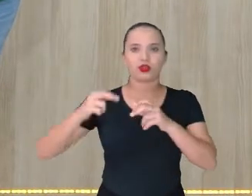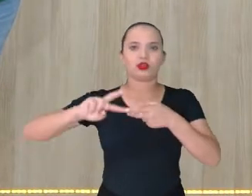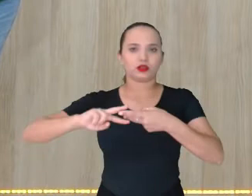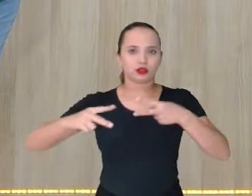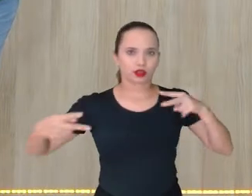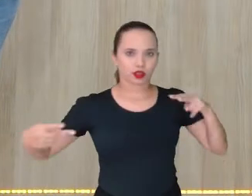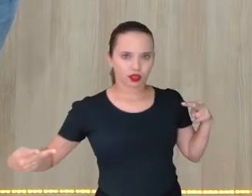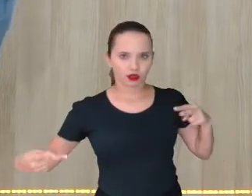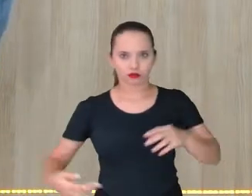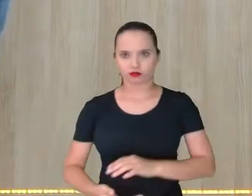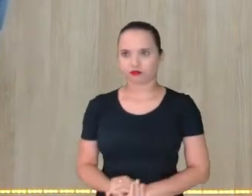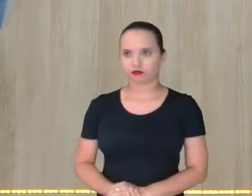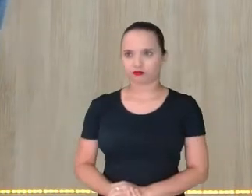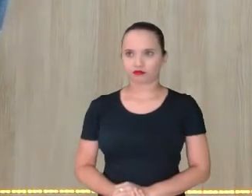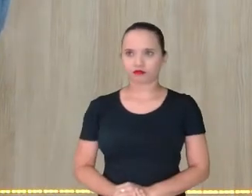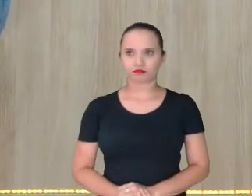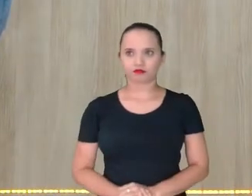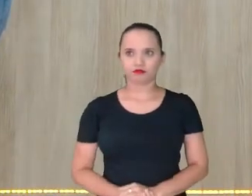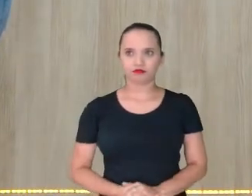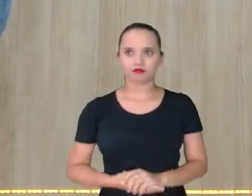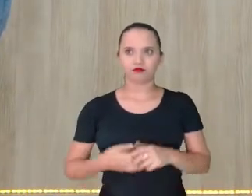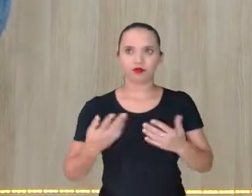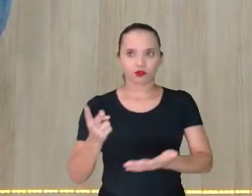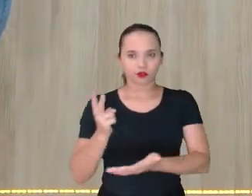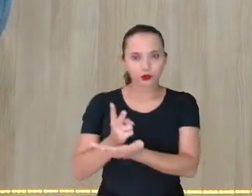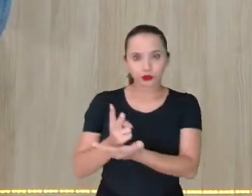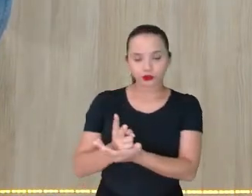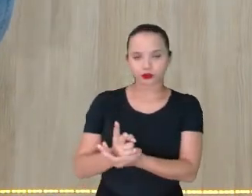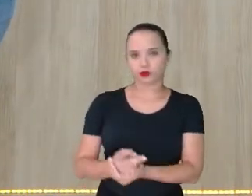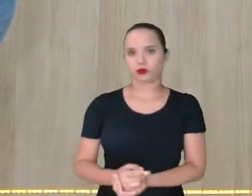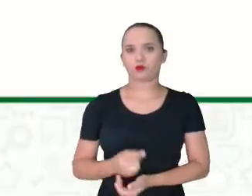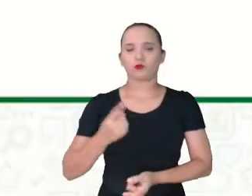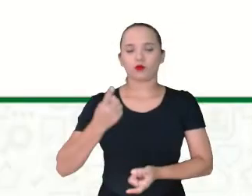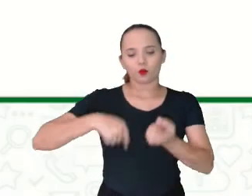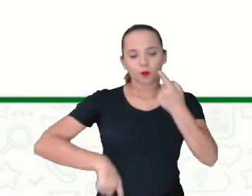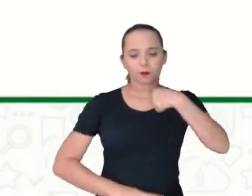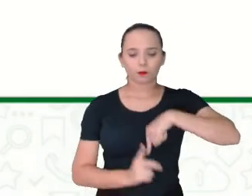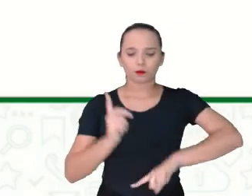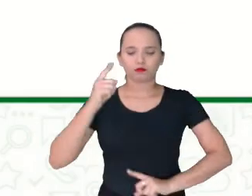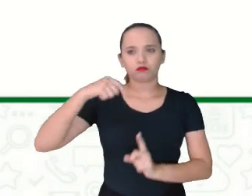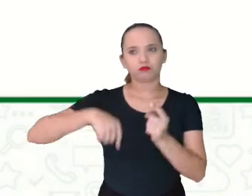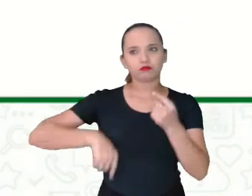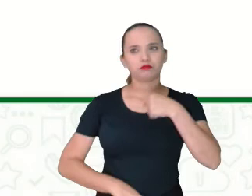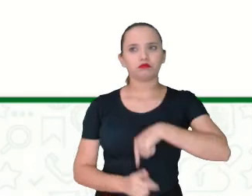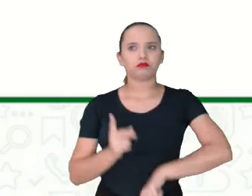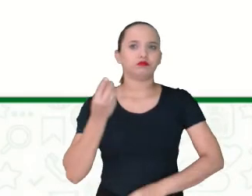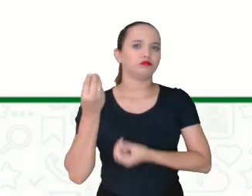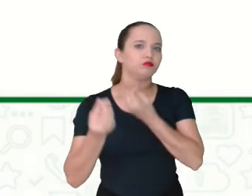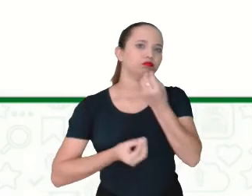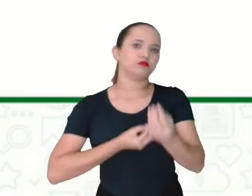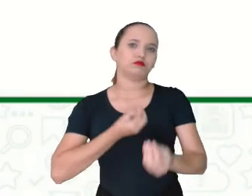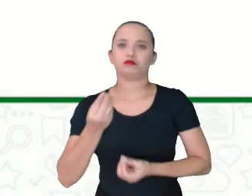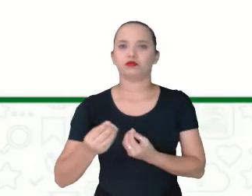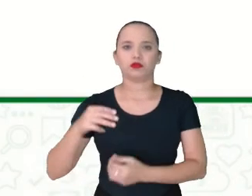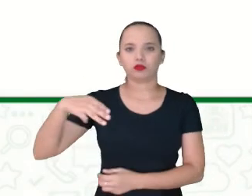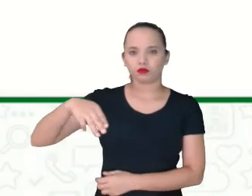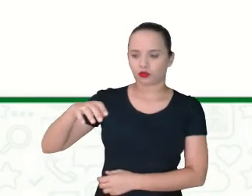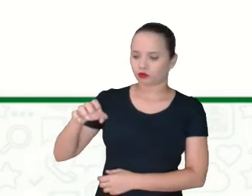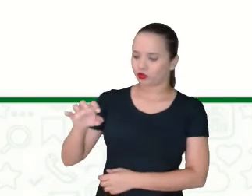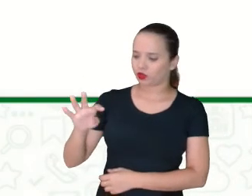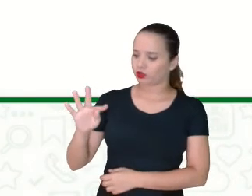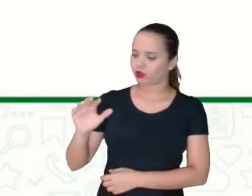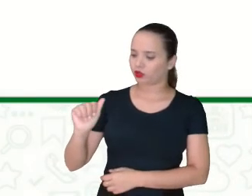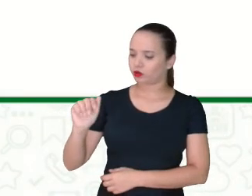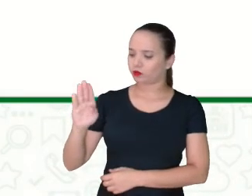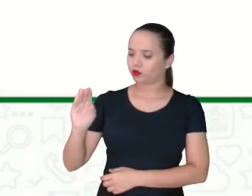DNA e RNA. Seguindo aqui, ó, o metabolismo. O que é esse metabolismo, prof? É o conjunto